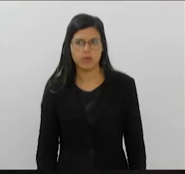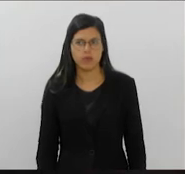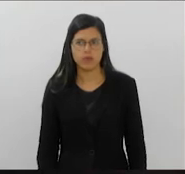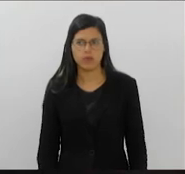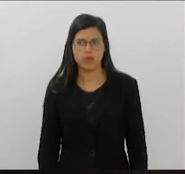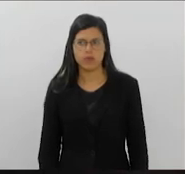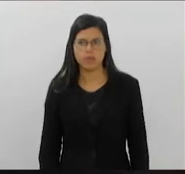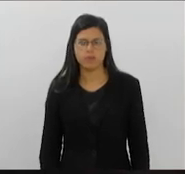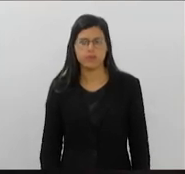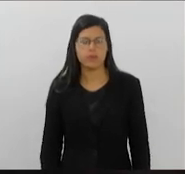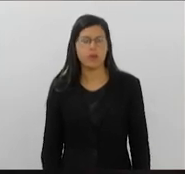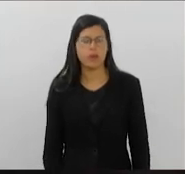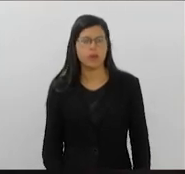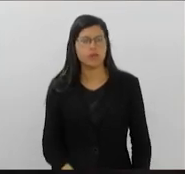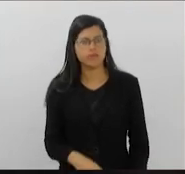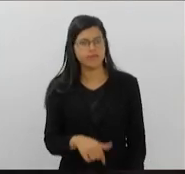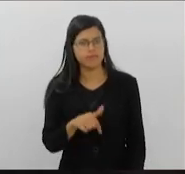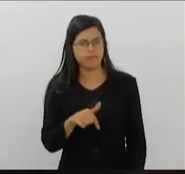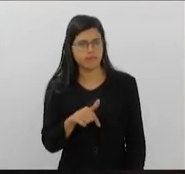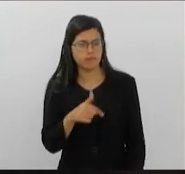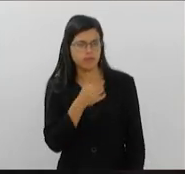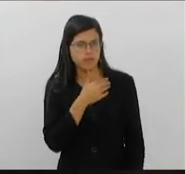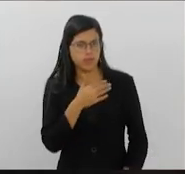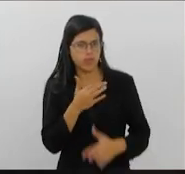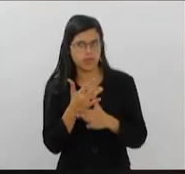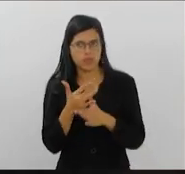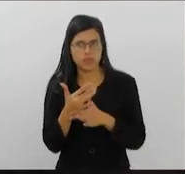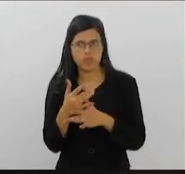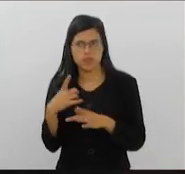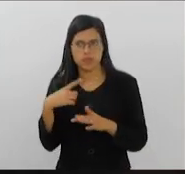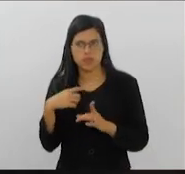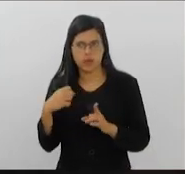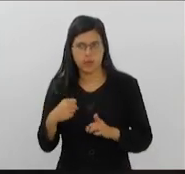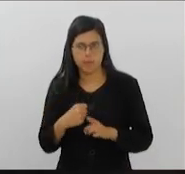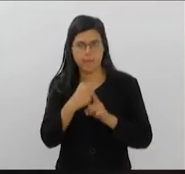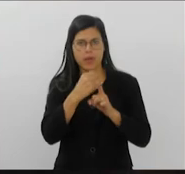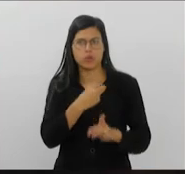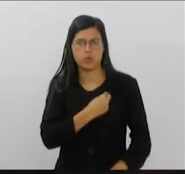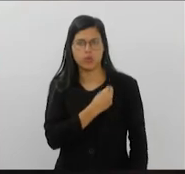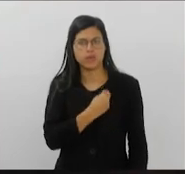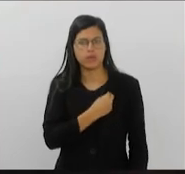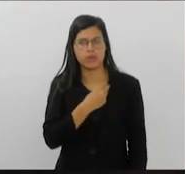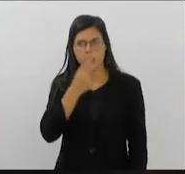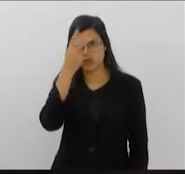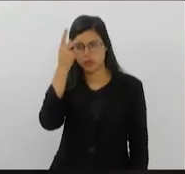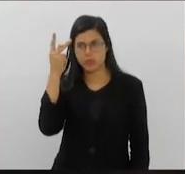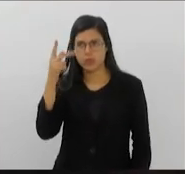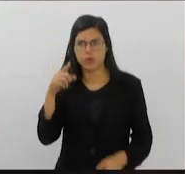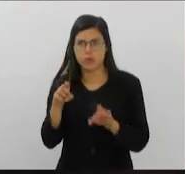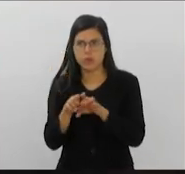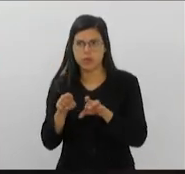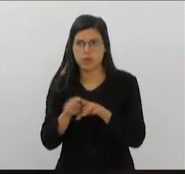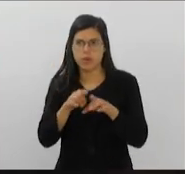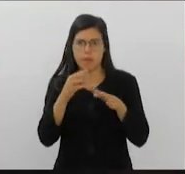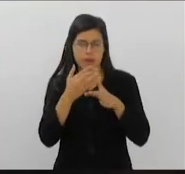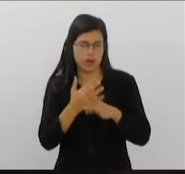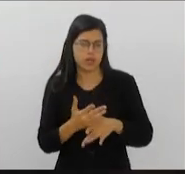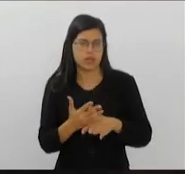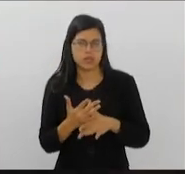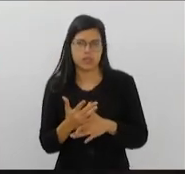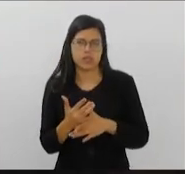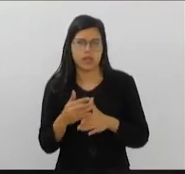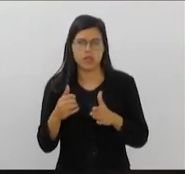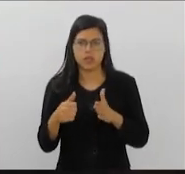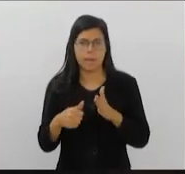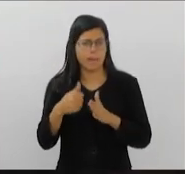Porque é no nível do município onde acontece o impacto na vida das pessoas e também no nível do município onde é a